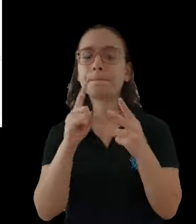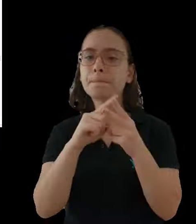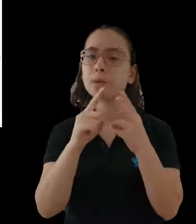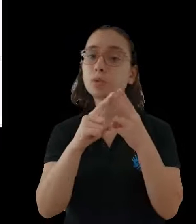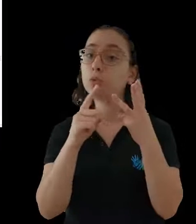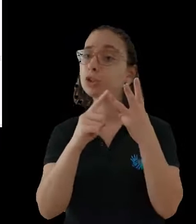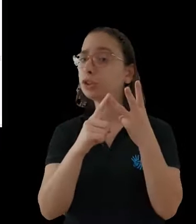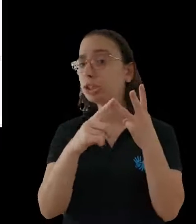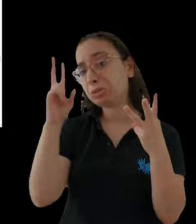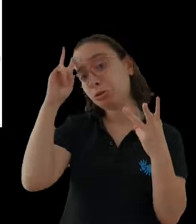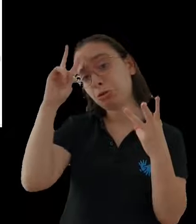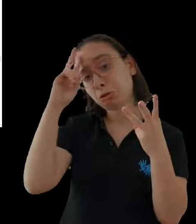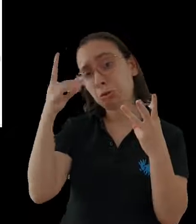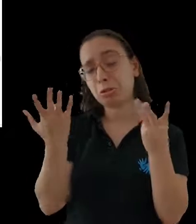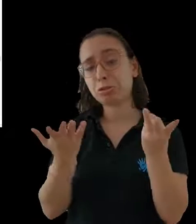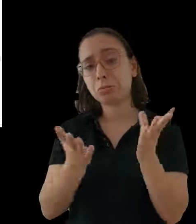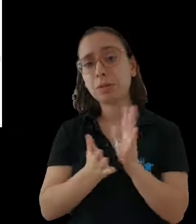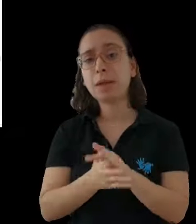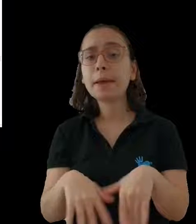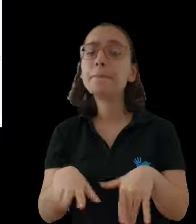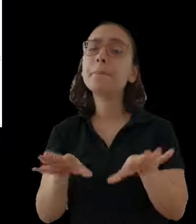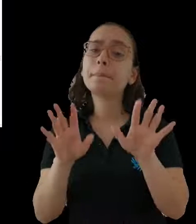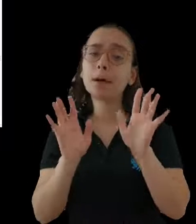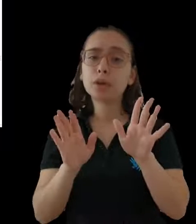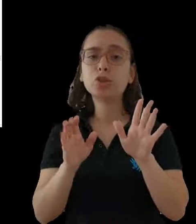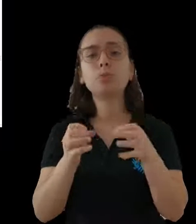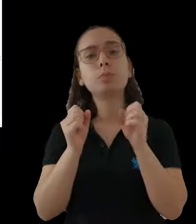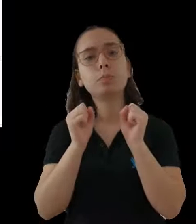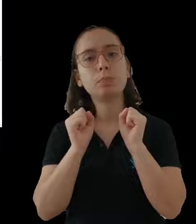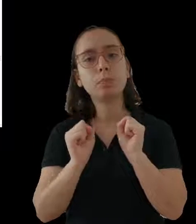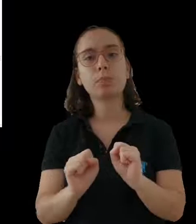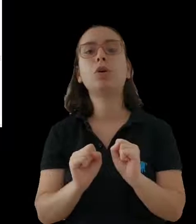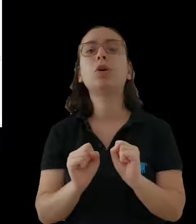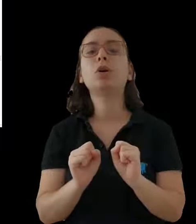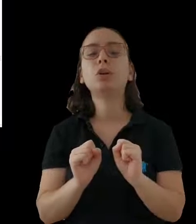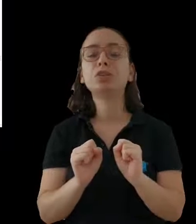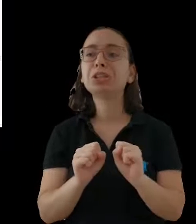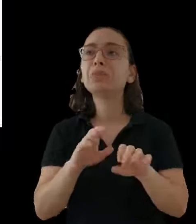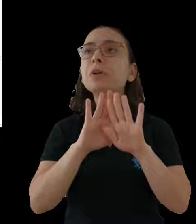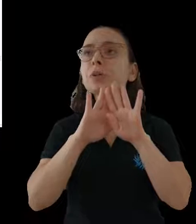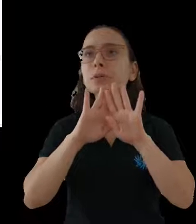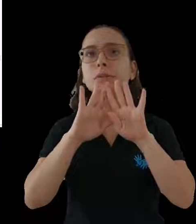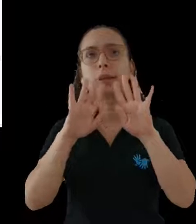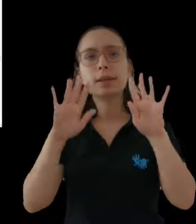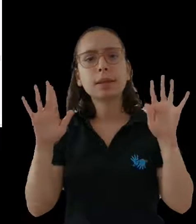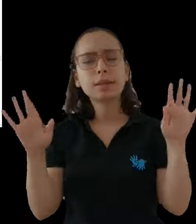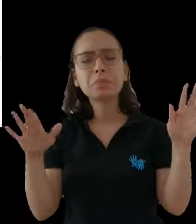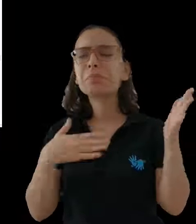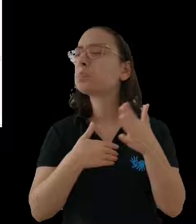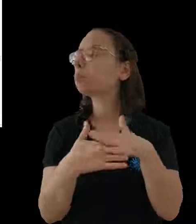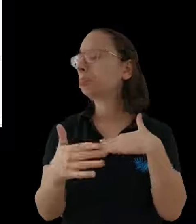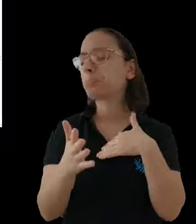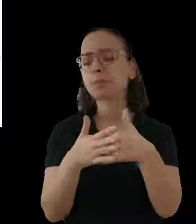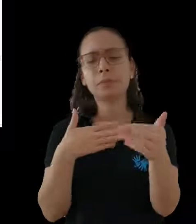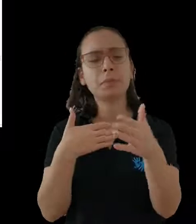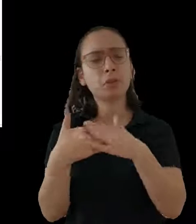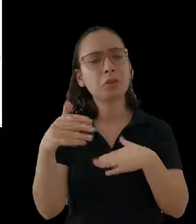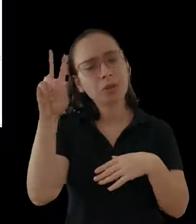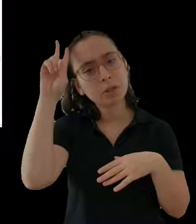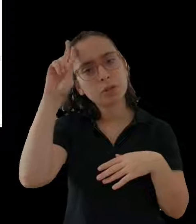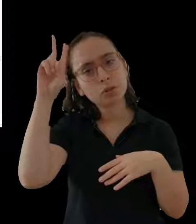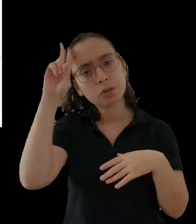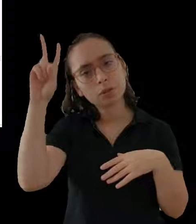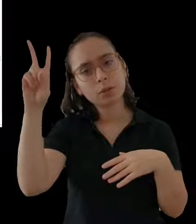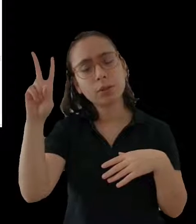com duas, três histórias cada um, mas eles podem servir de cenário para vocês para qualquer